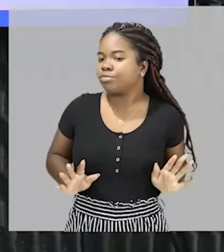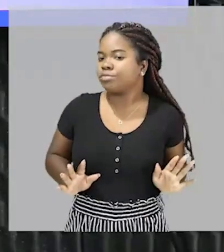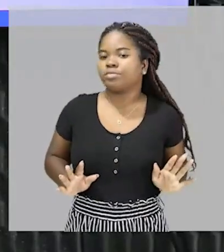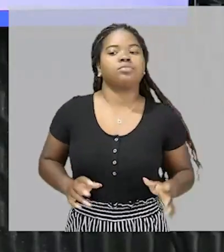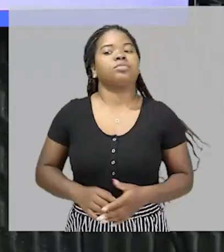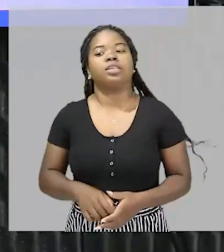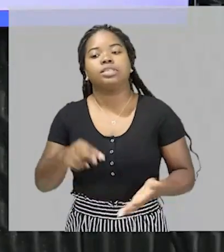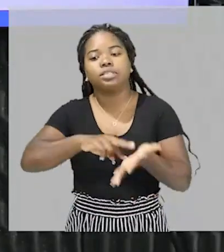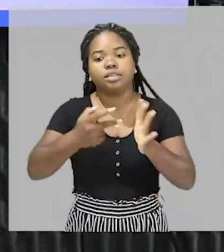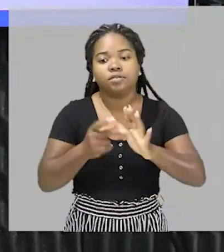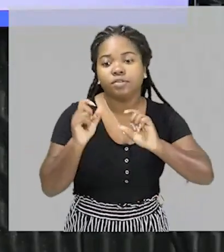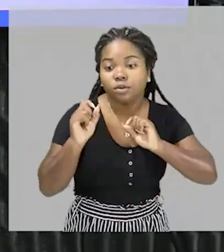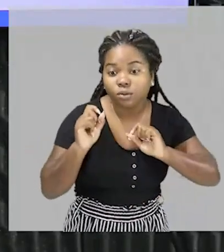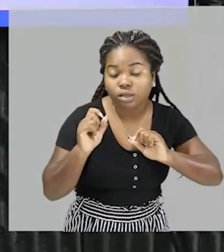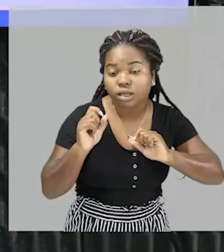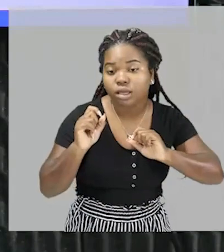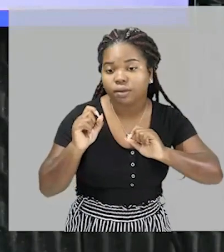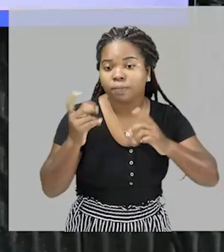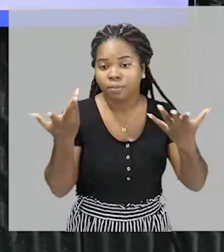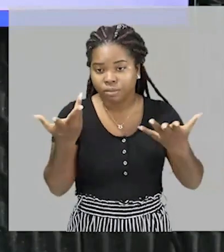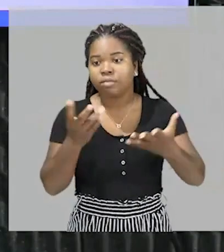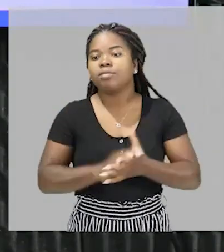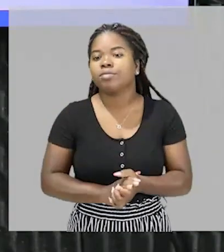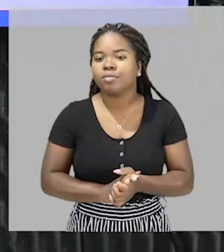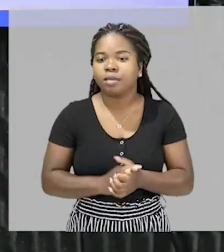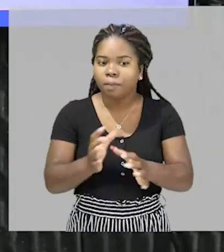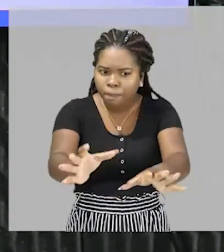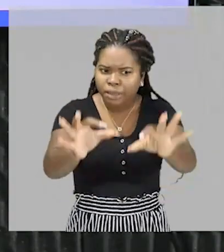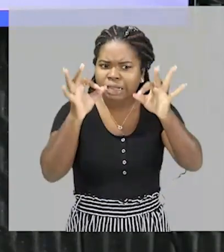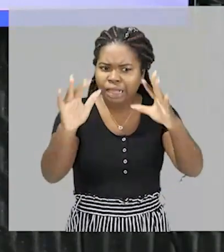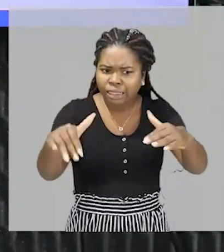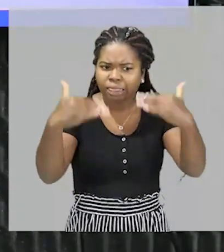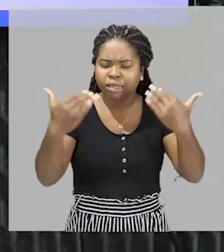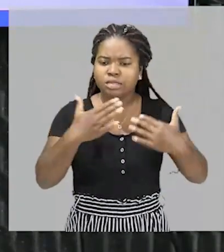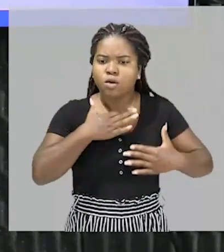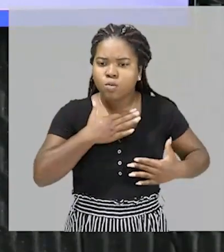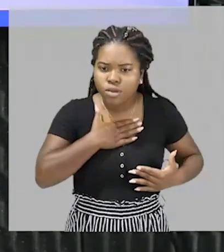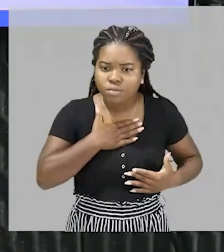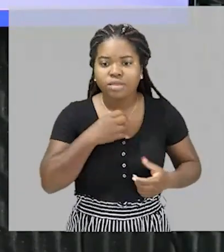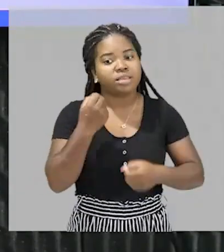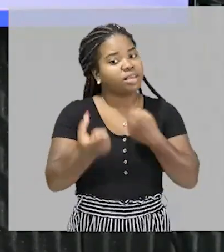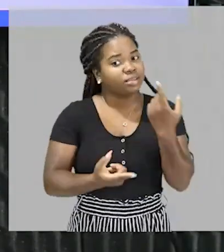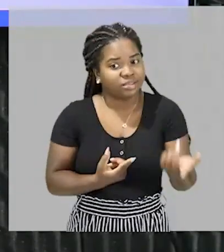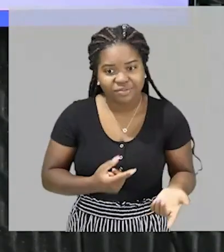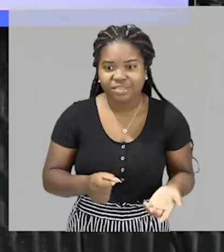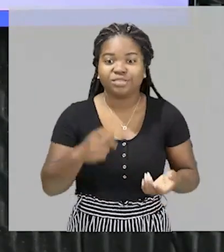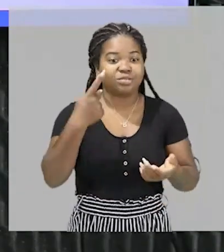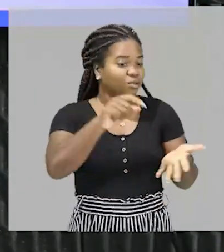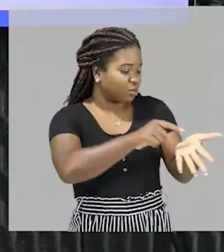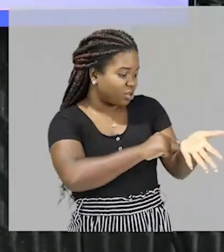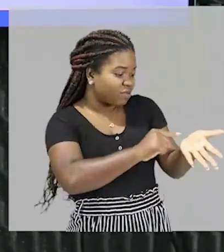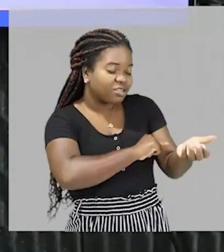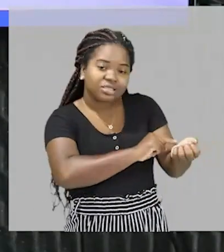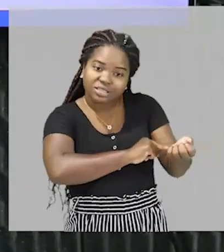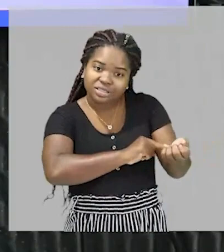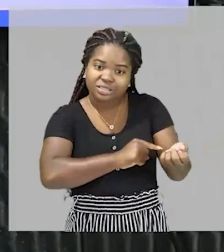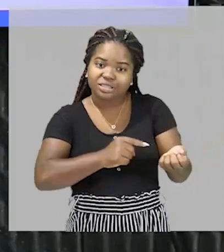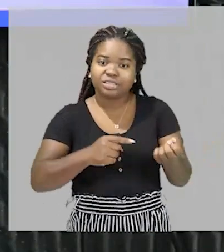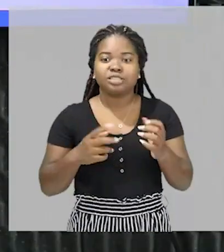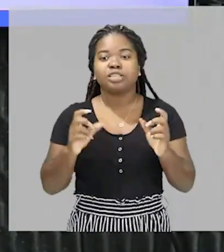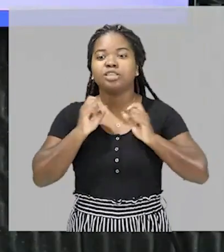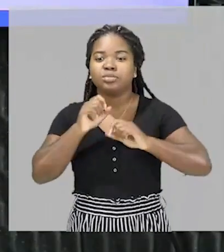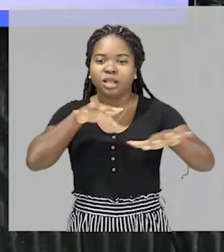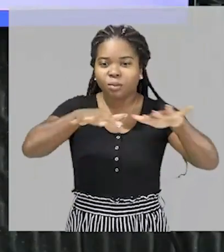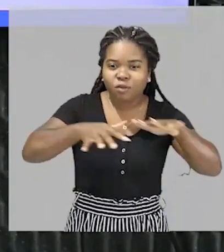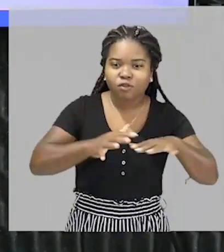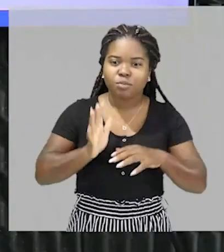rindo porque isso acontece. E às vezes você não se dá conta que o teu nervosismo, ele se dá no cabelo. A tua, né, liberdade